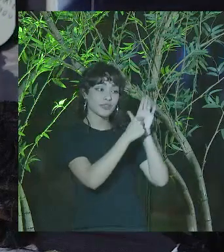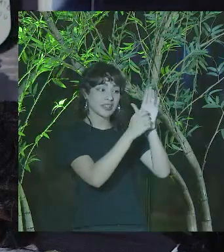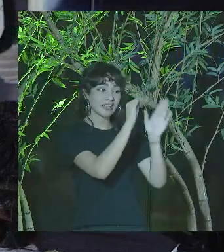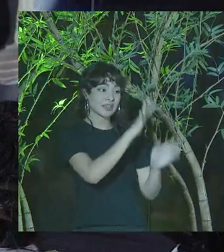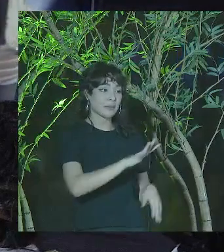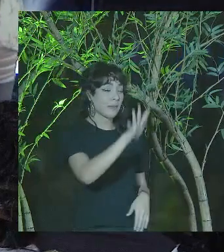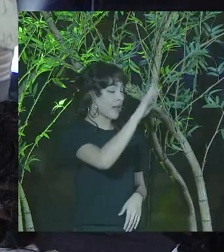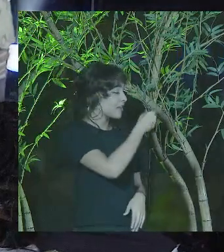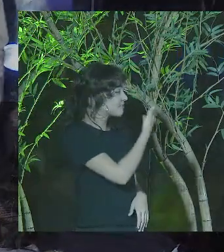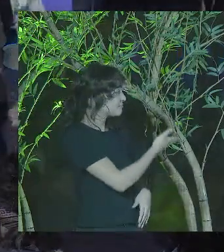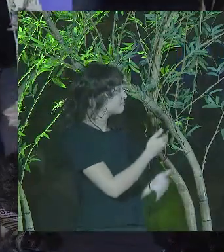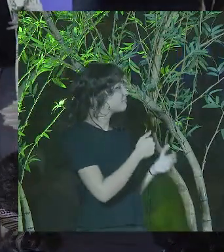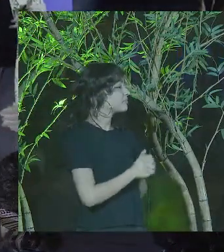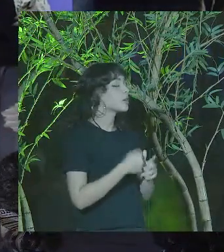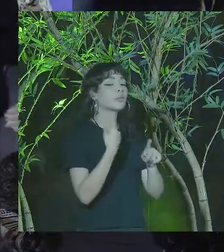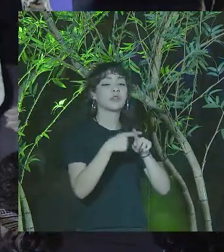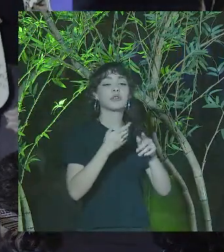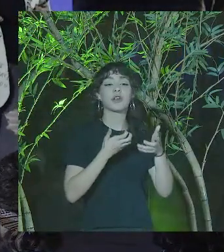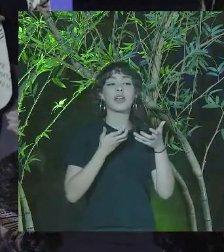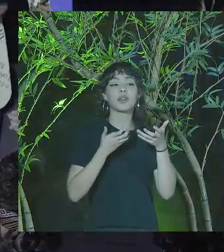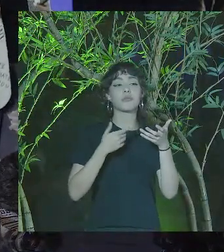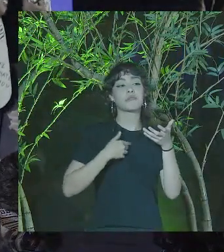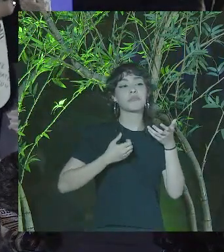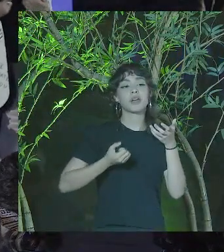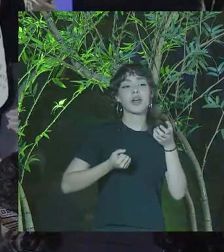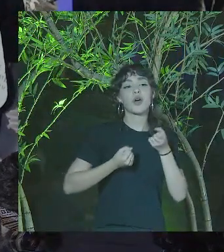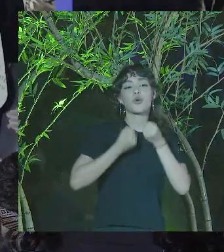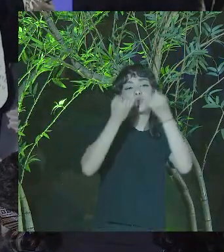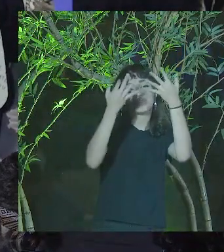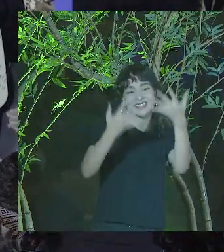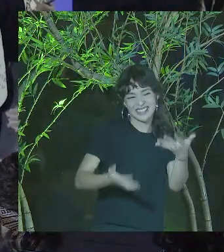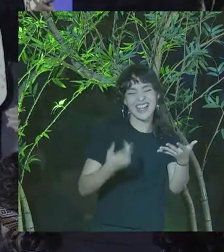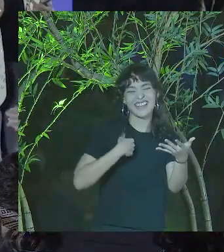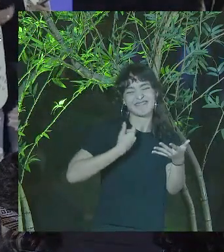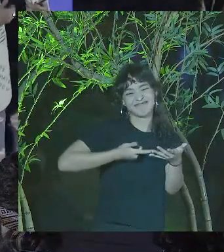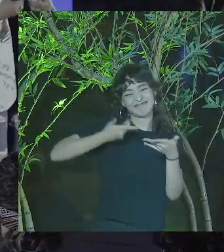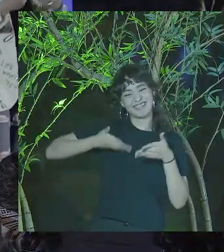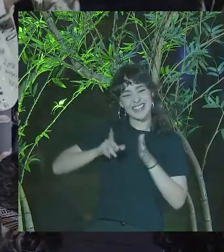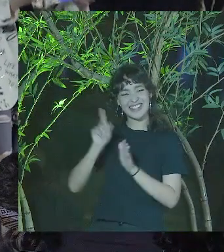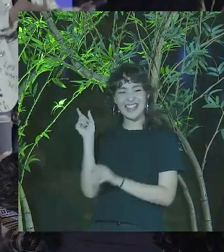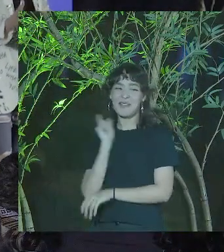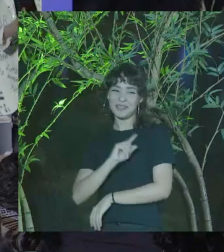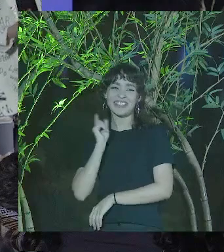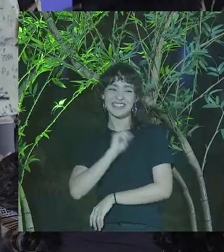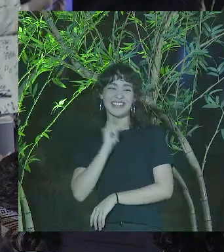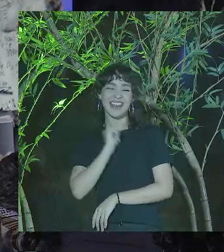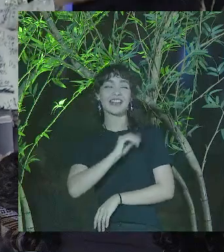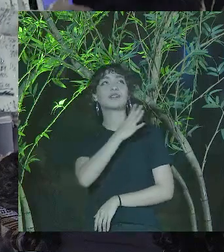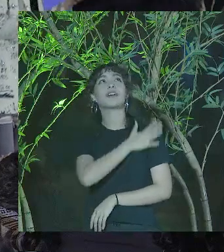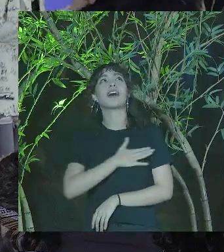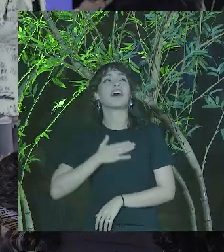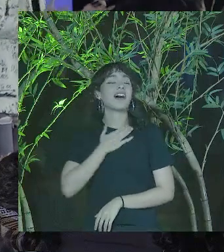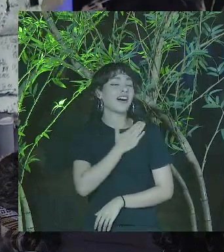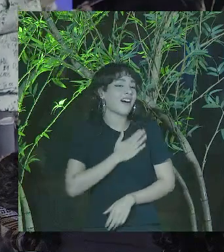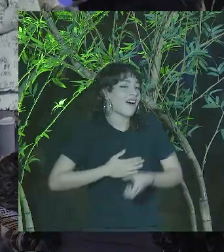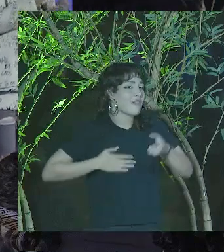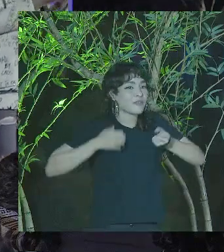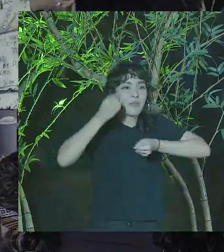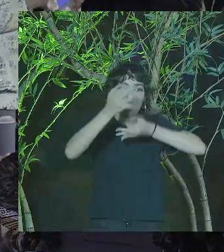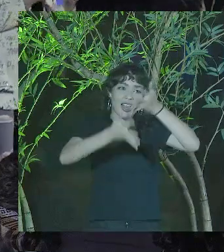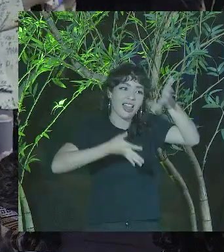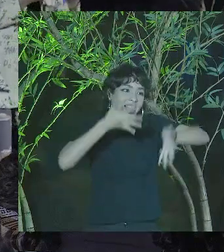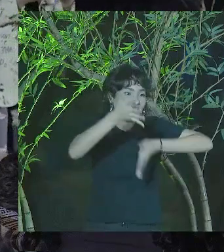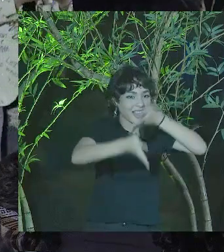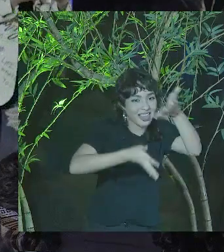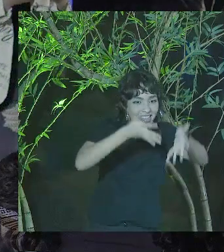pouquinho mais, porque eu quero contar algumas histórias como uma boa mineira. A gente gosta muito de história, dos causos, e eu